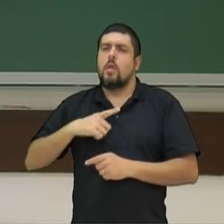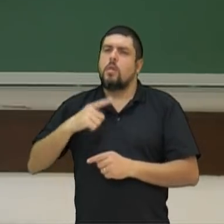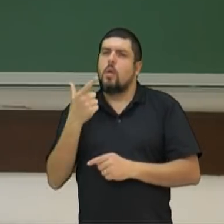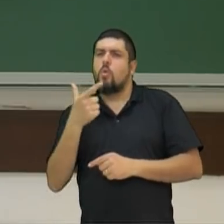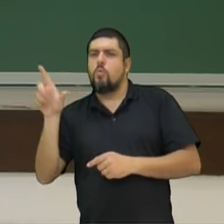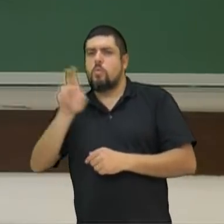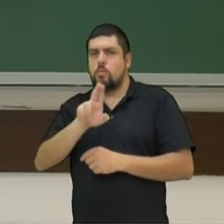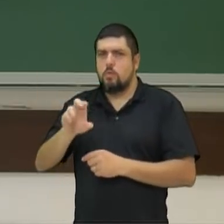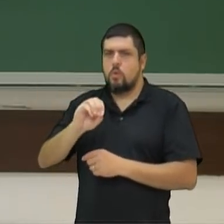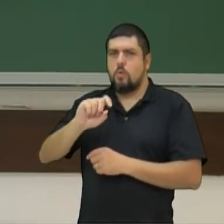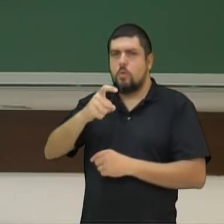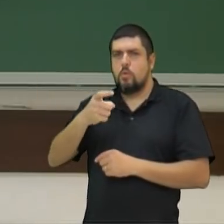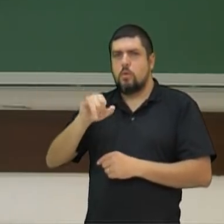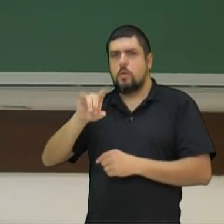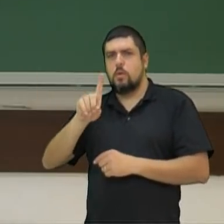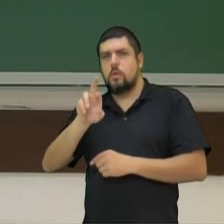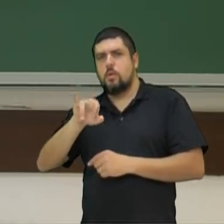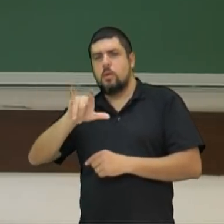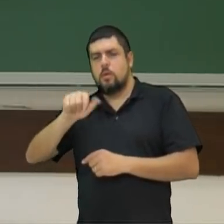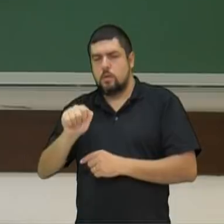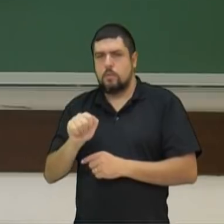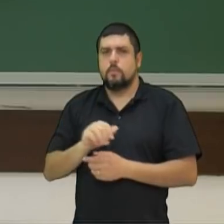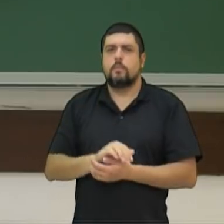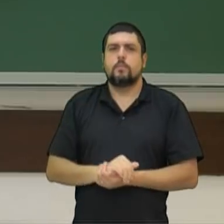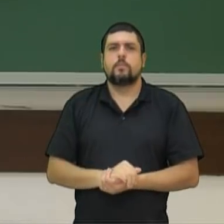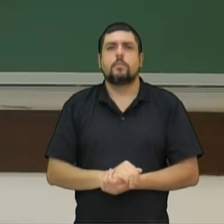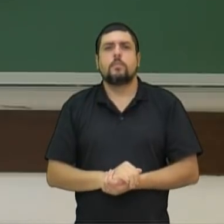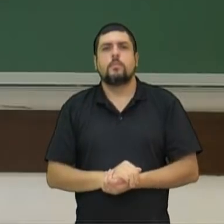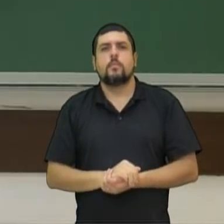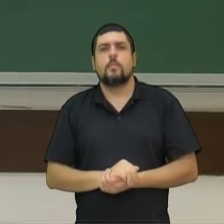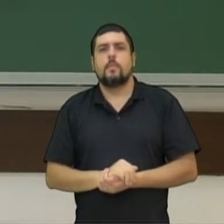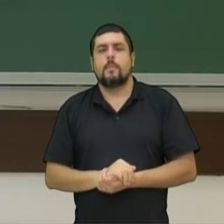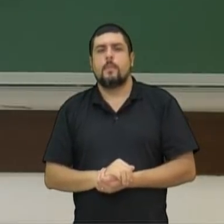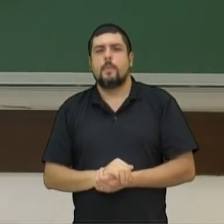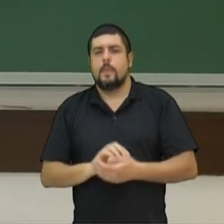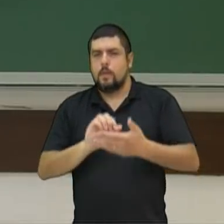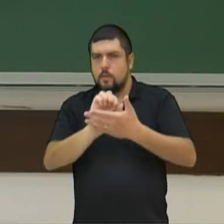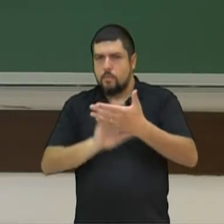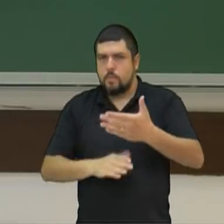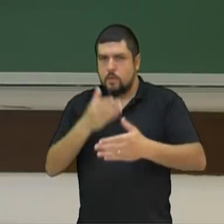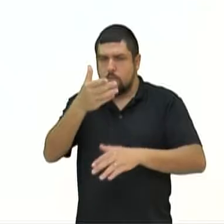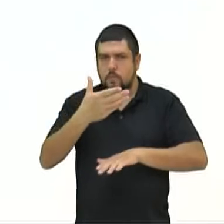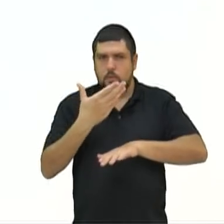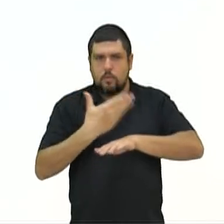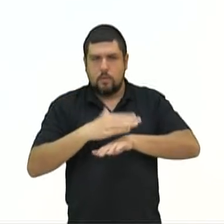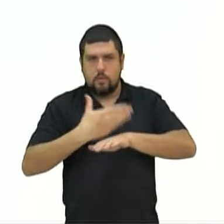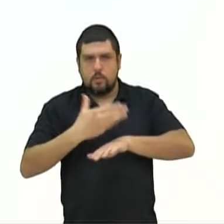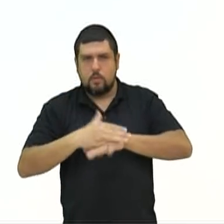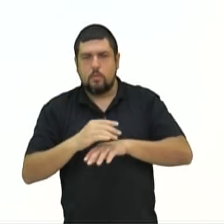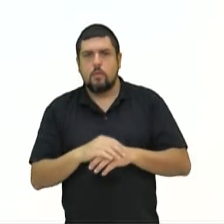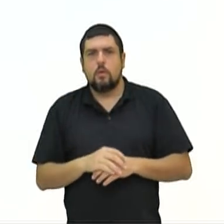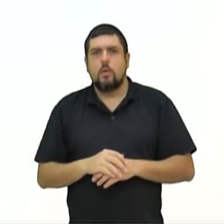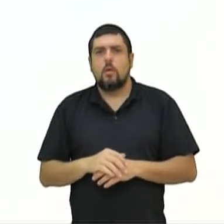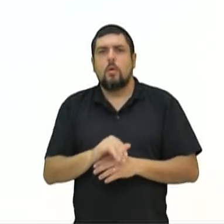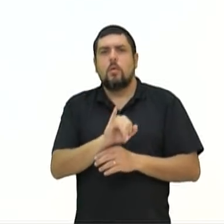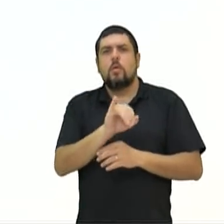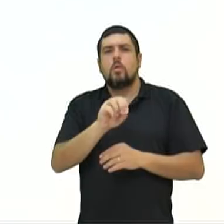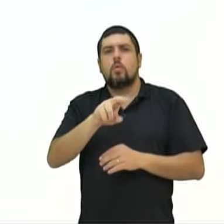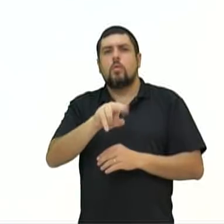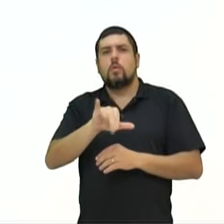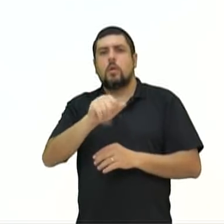Eu prefiro hidroxila. Seguimos. Exercício para vocês treinarem. As ligações iônicas